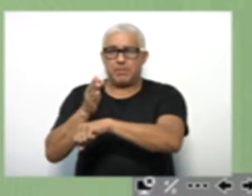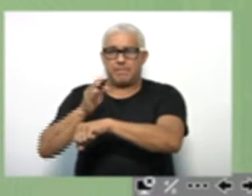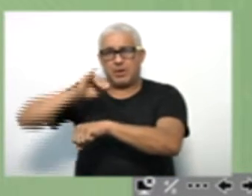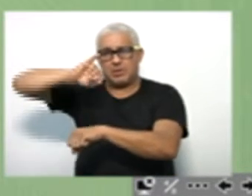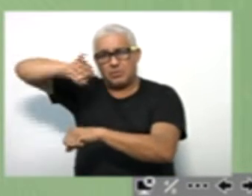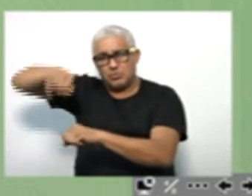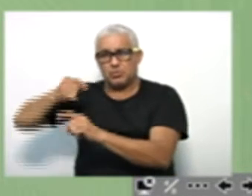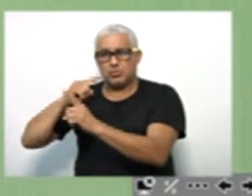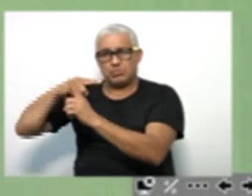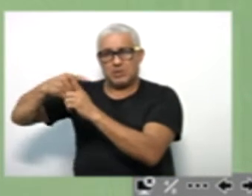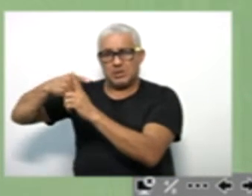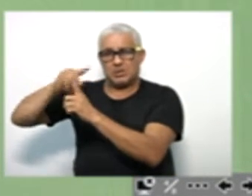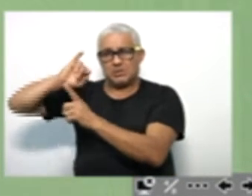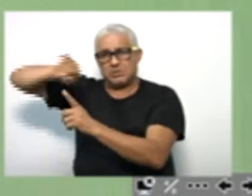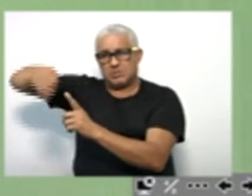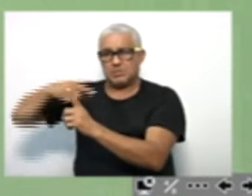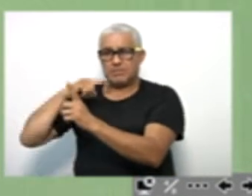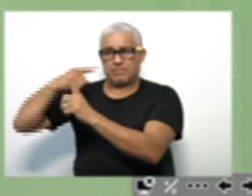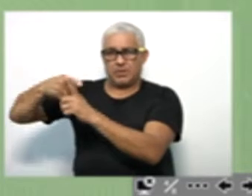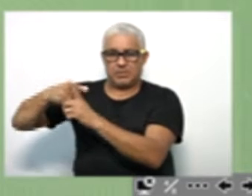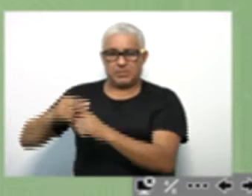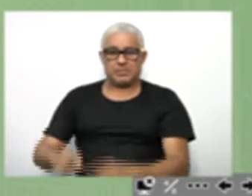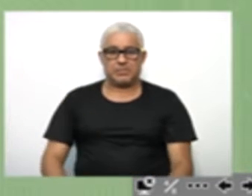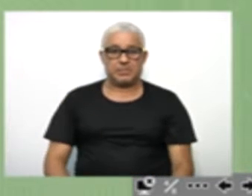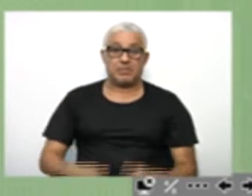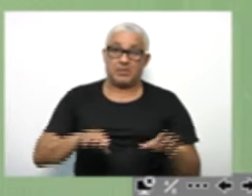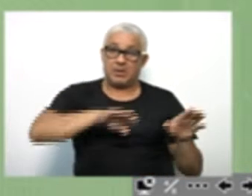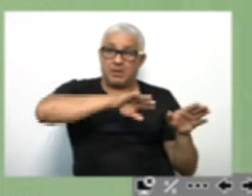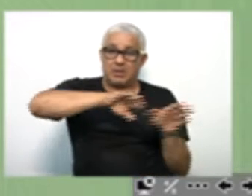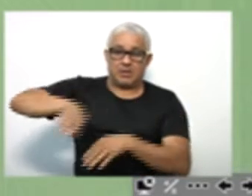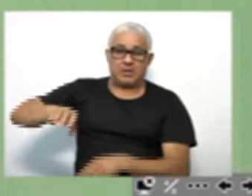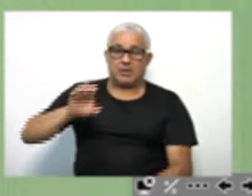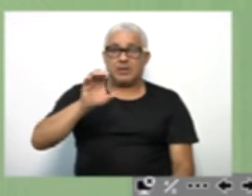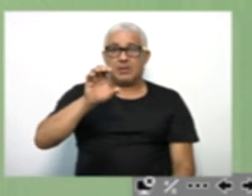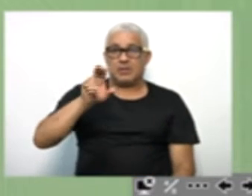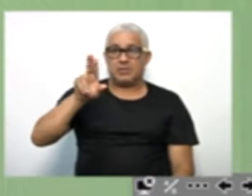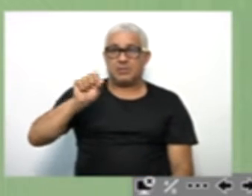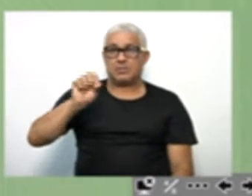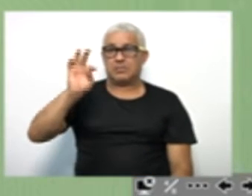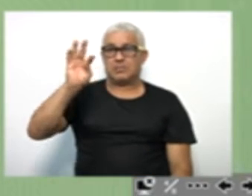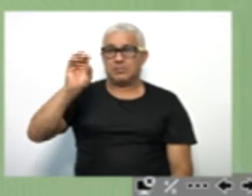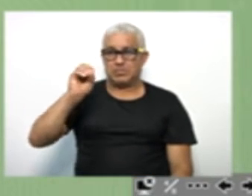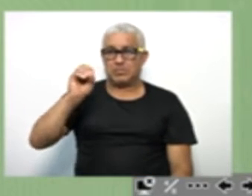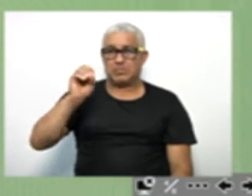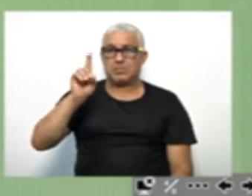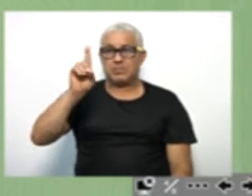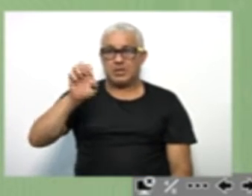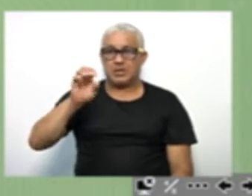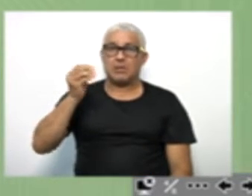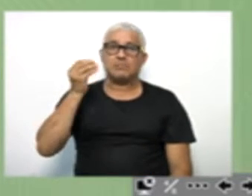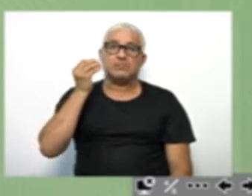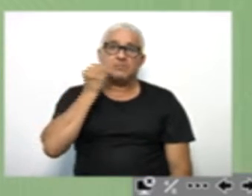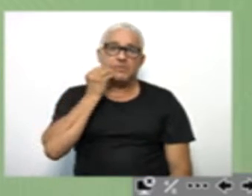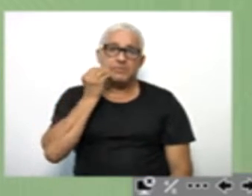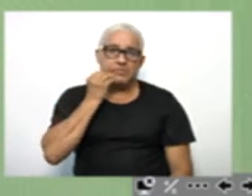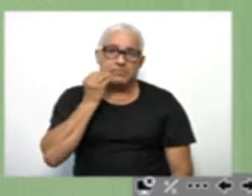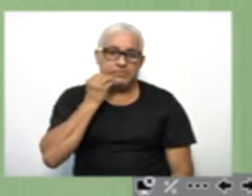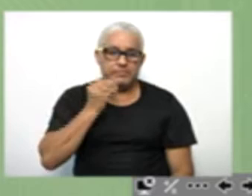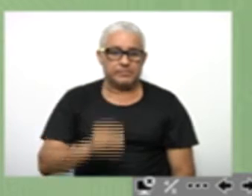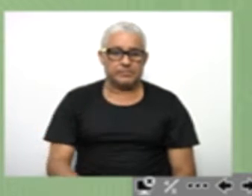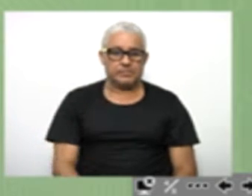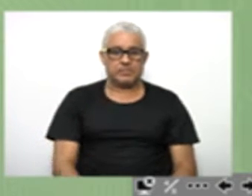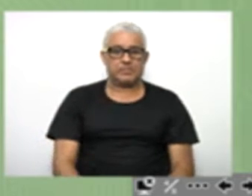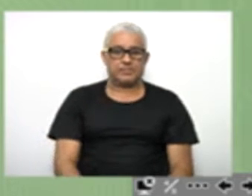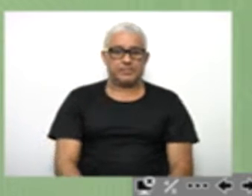E agora a gente fala sobre custo de oportunidade. O que é esse custo de oportunidade? Você consegue dar um exemplo, professor,